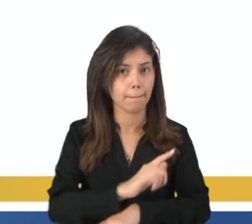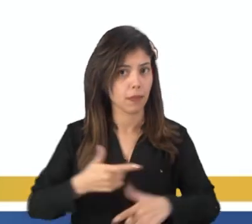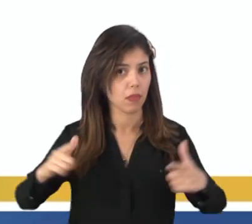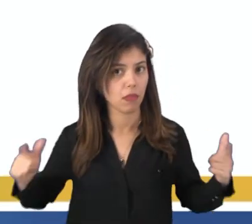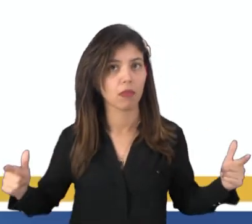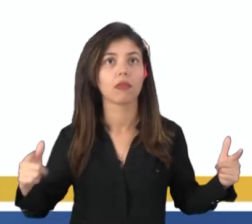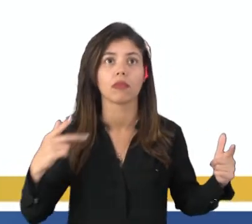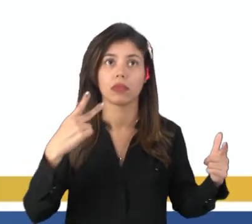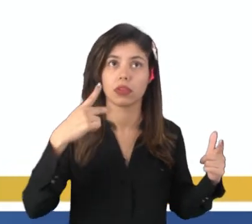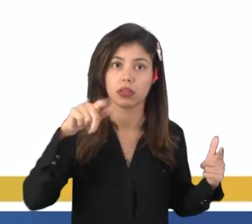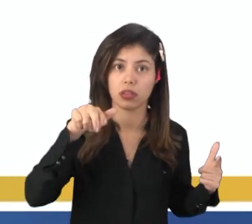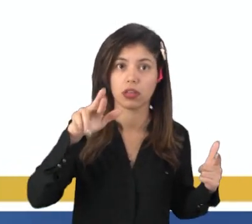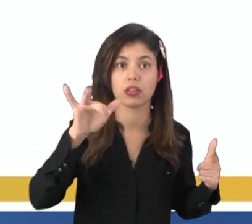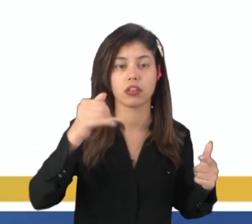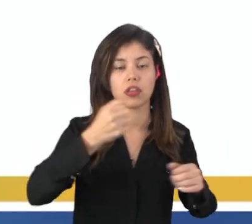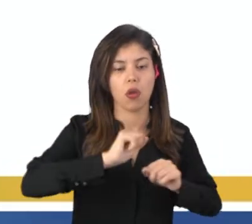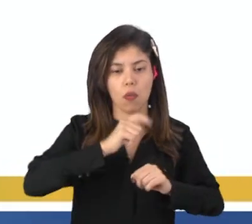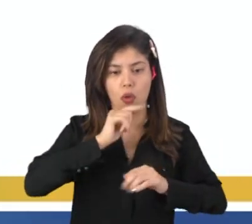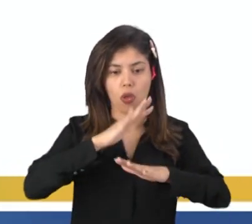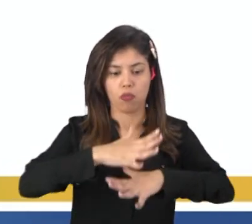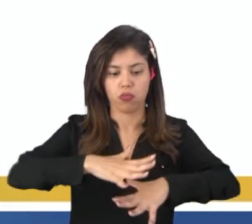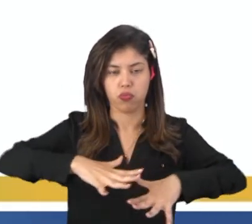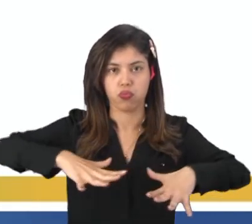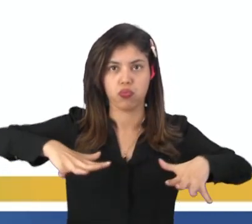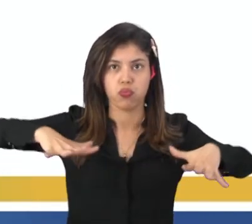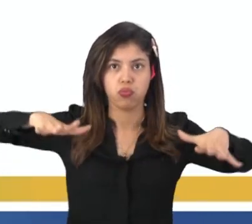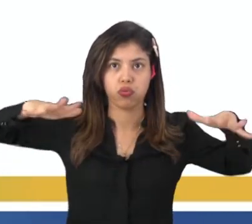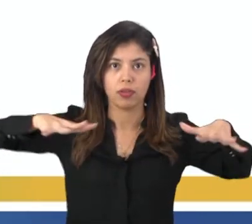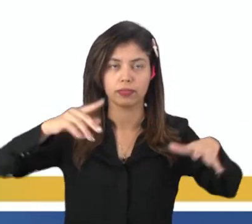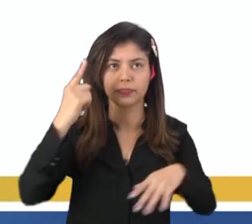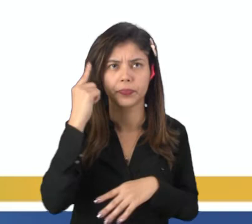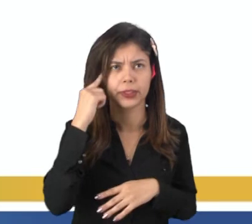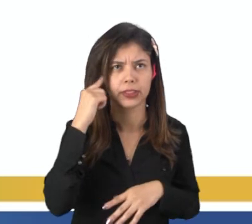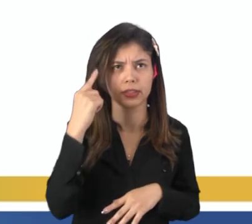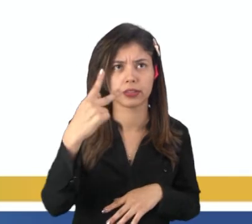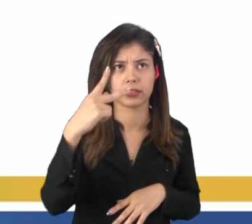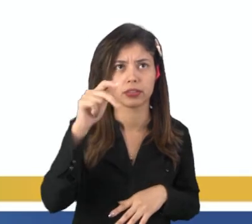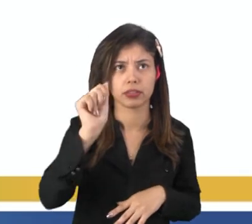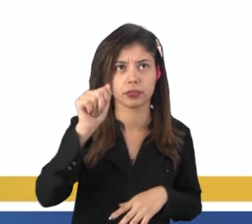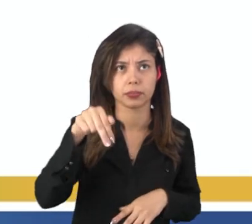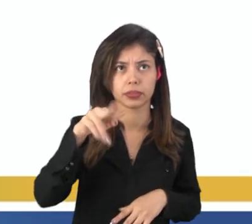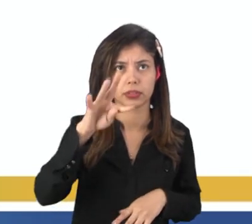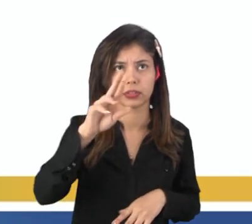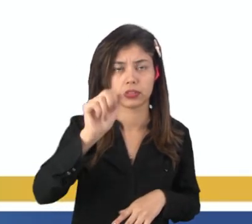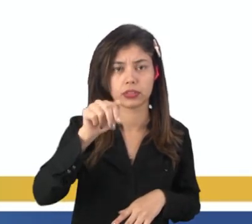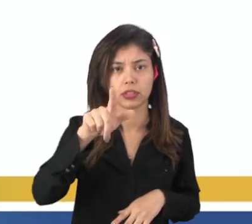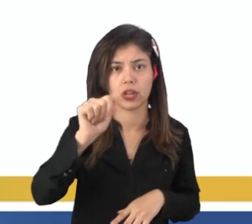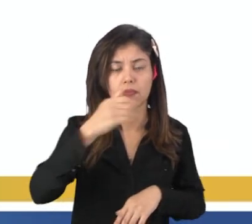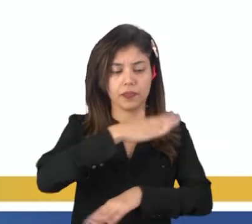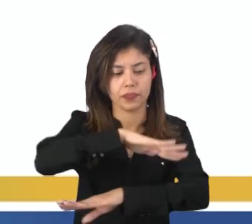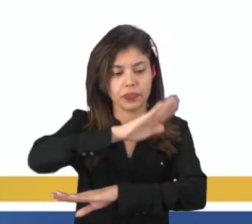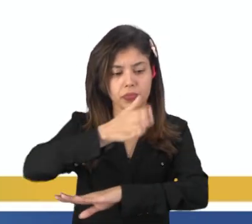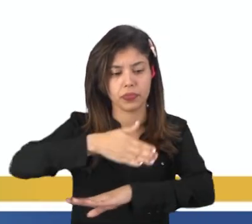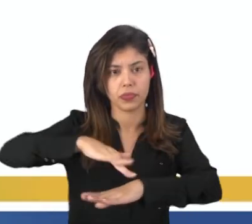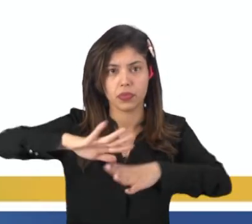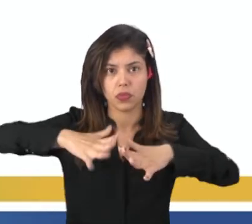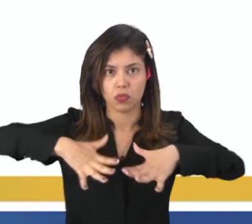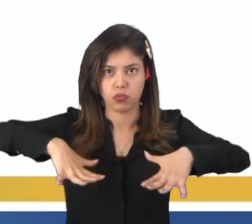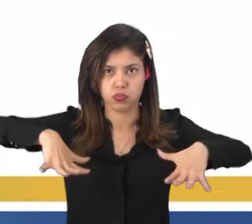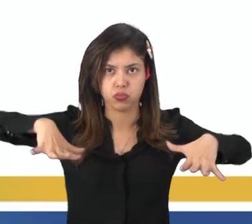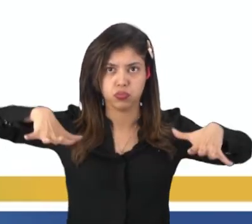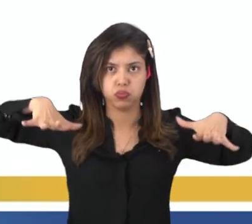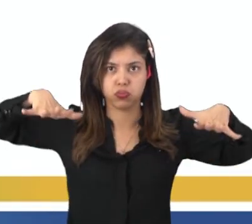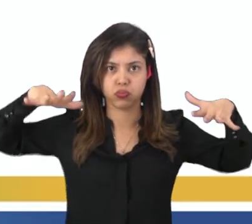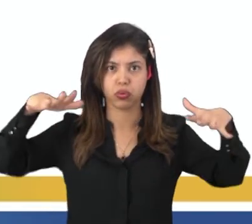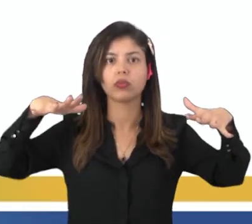planície inundada contínua do planeta, tá? Então, quando você pensar em Pantanal, você pensa naquelas planícies inundadas, tá? É como